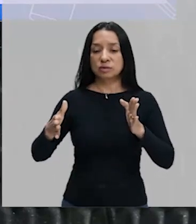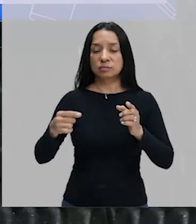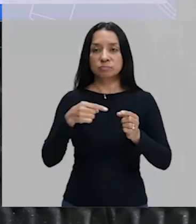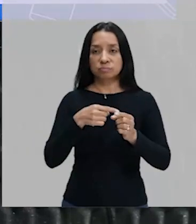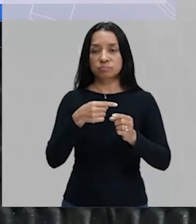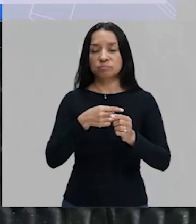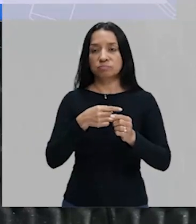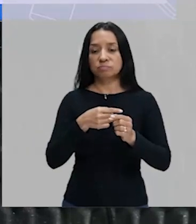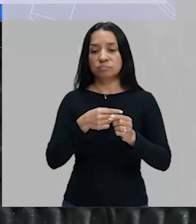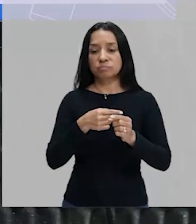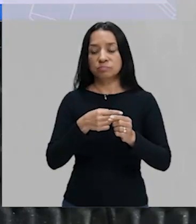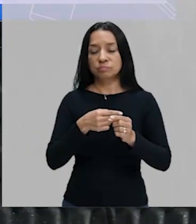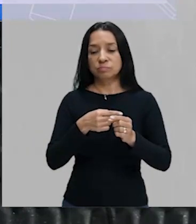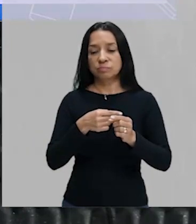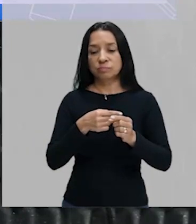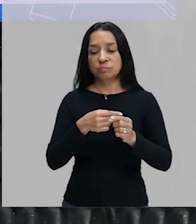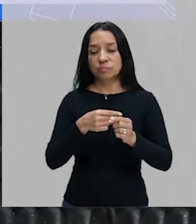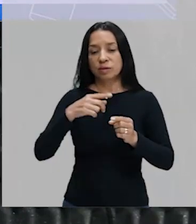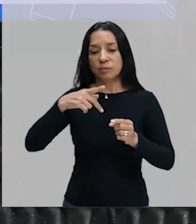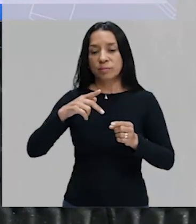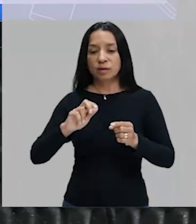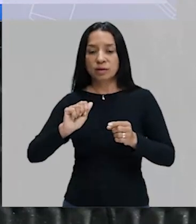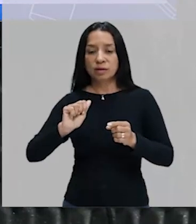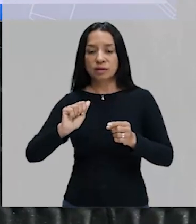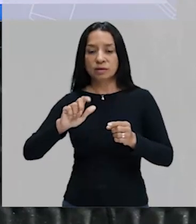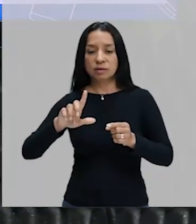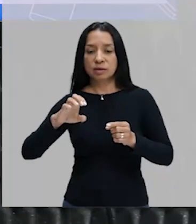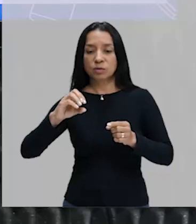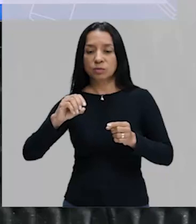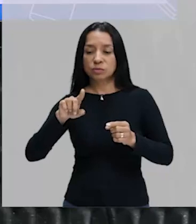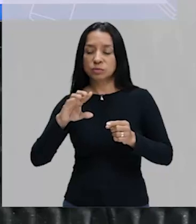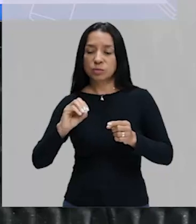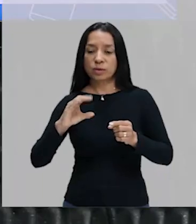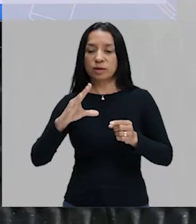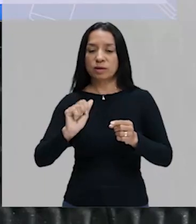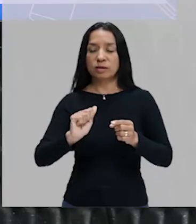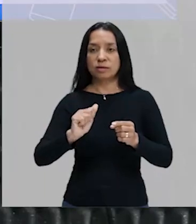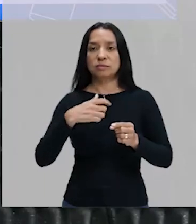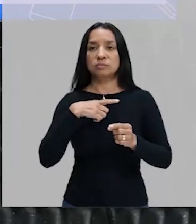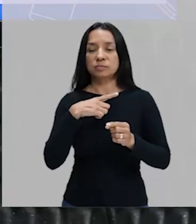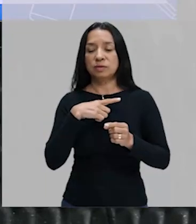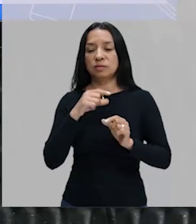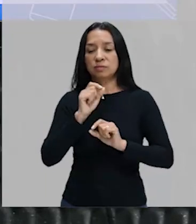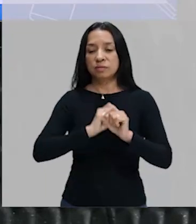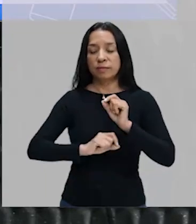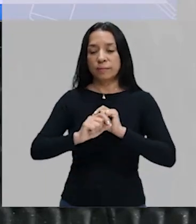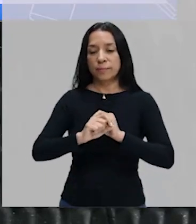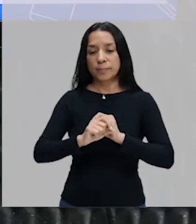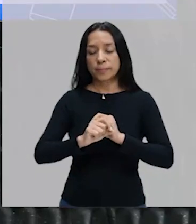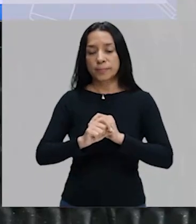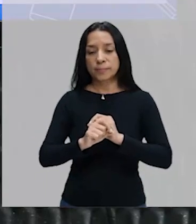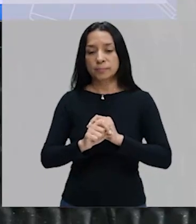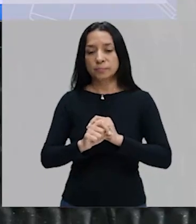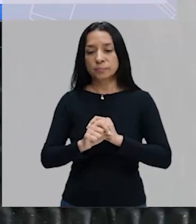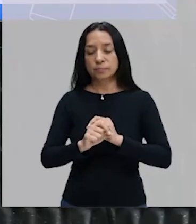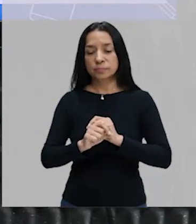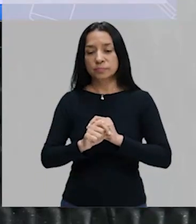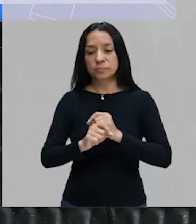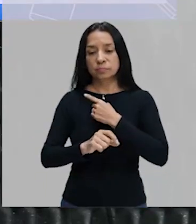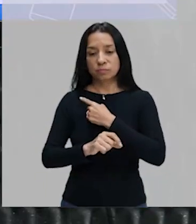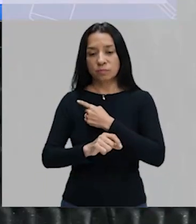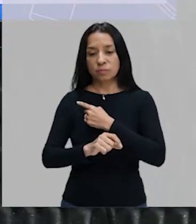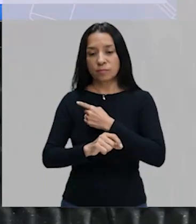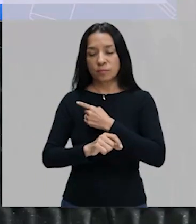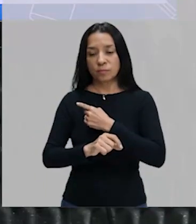dessa era pré-cambriana, vem essa era paleozoica. Aí vem o período cambriano, tá?